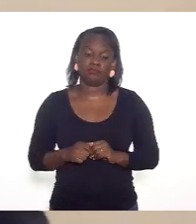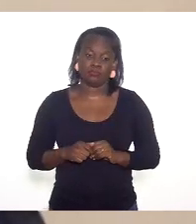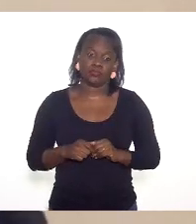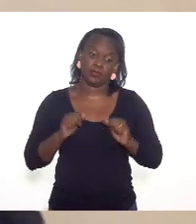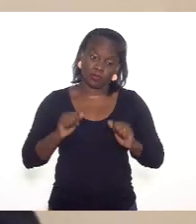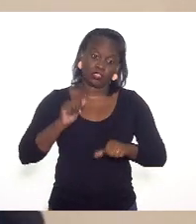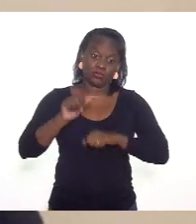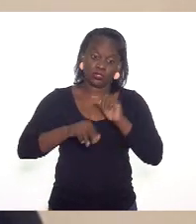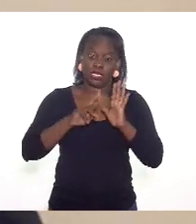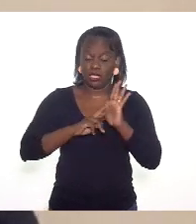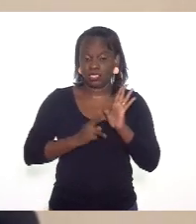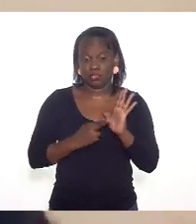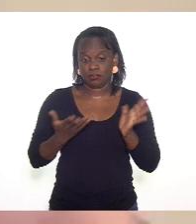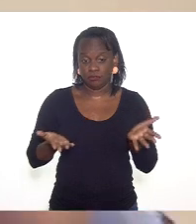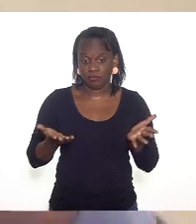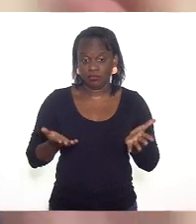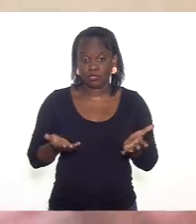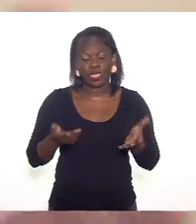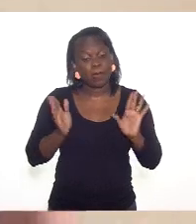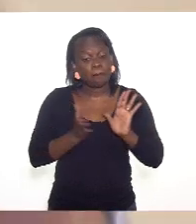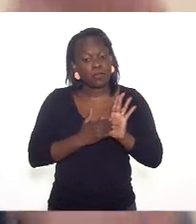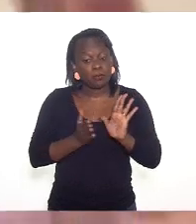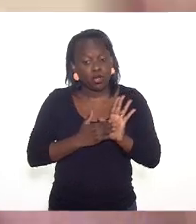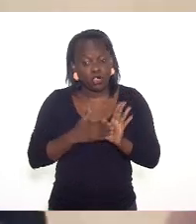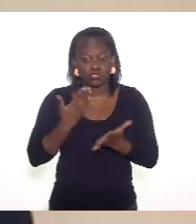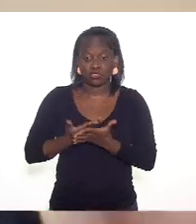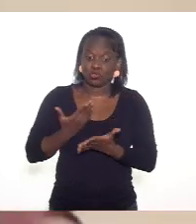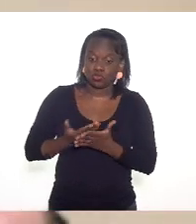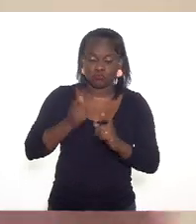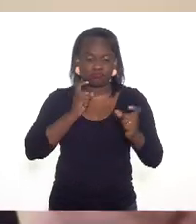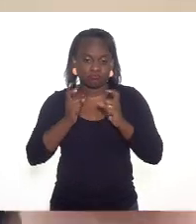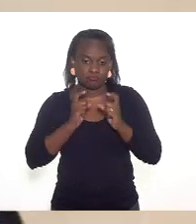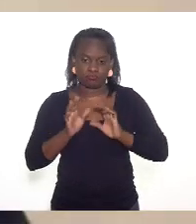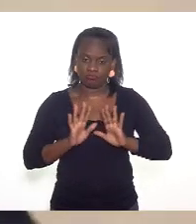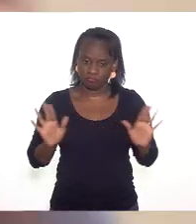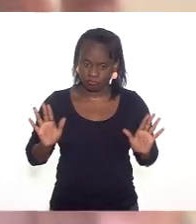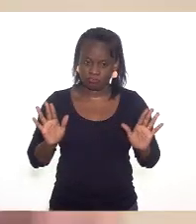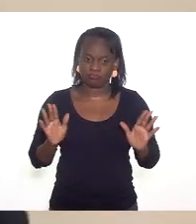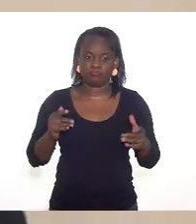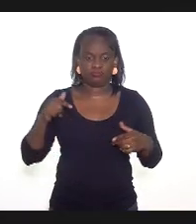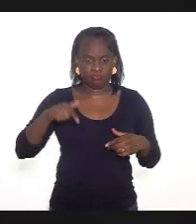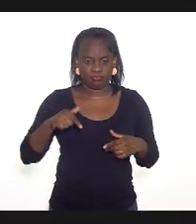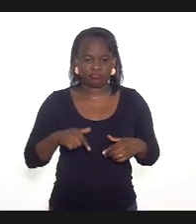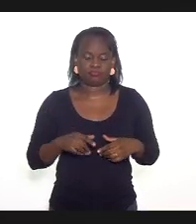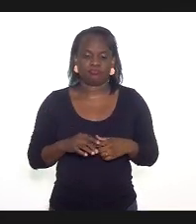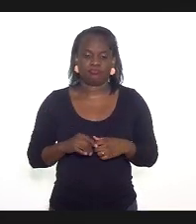que altere o regimento nesse sentido. É uma proposta, é um estudo, é um debate. A gente está aqui...